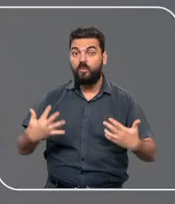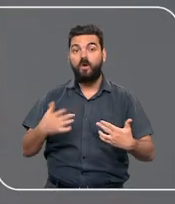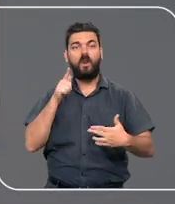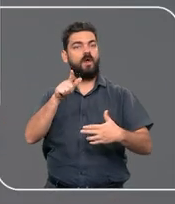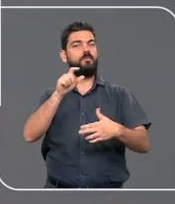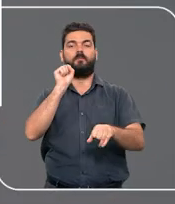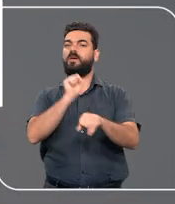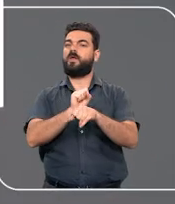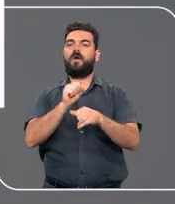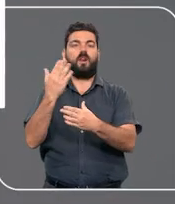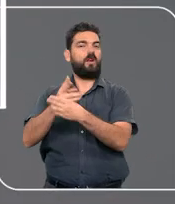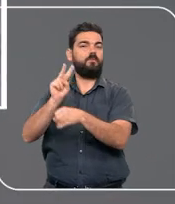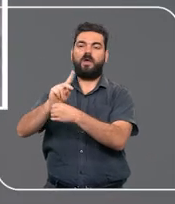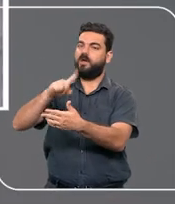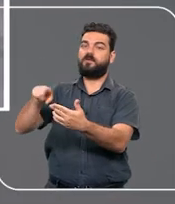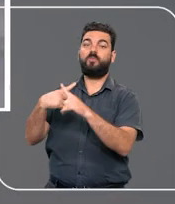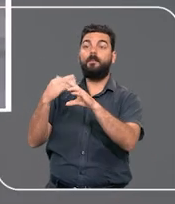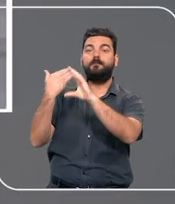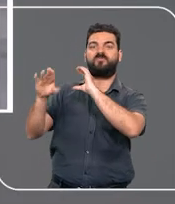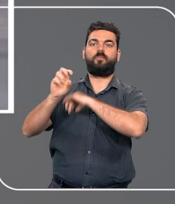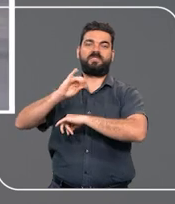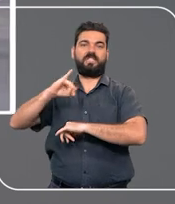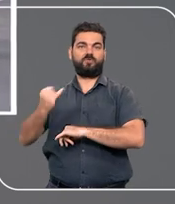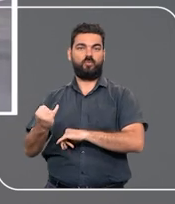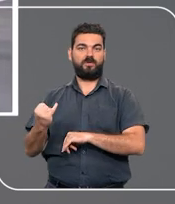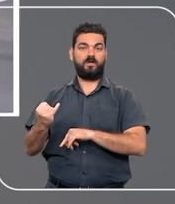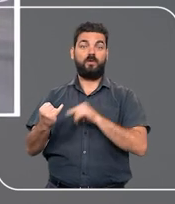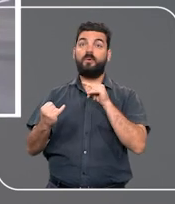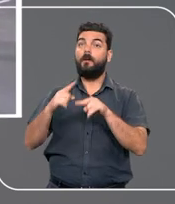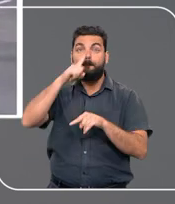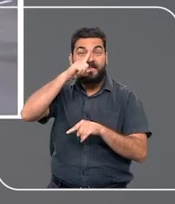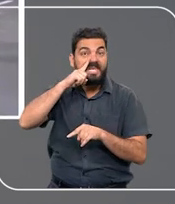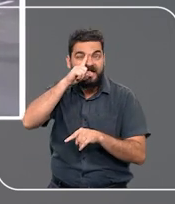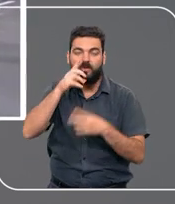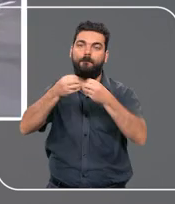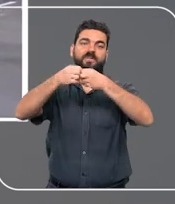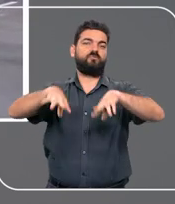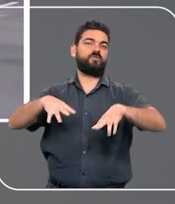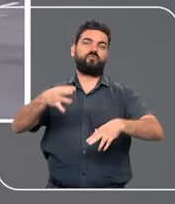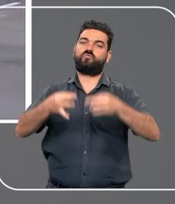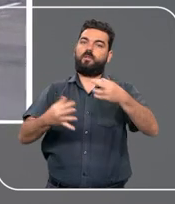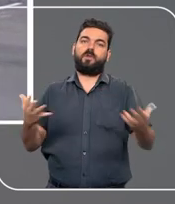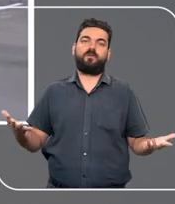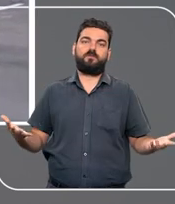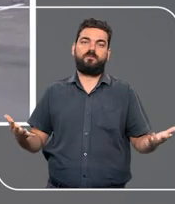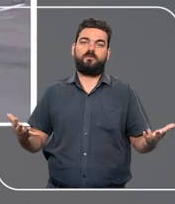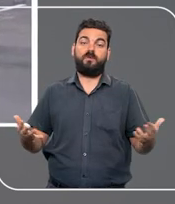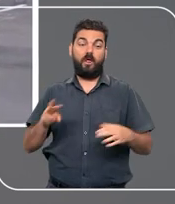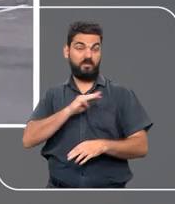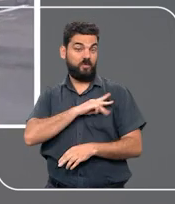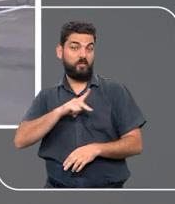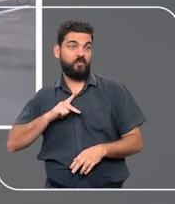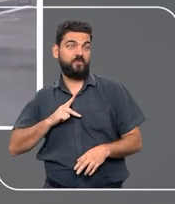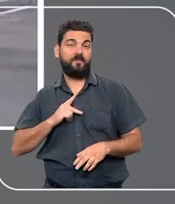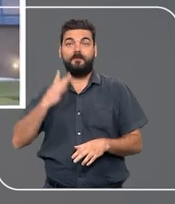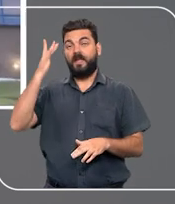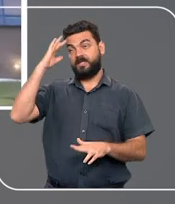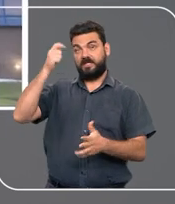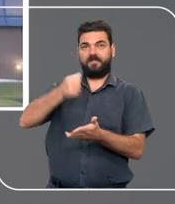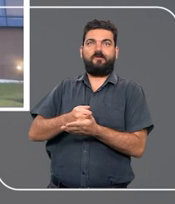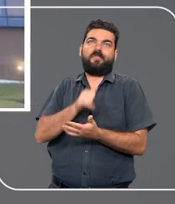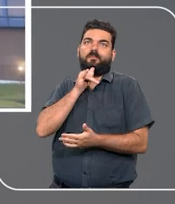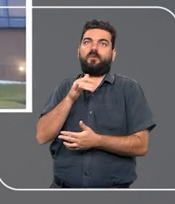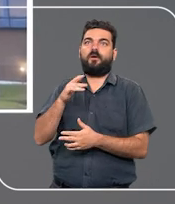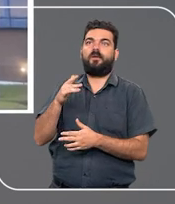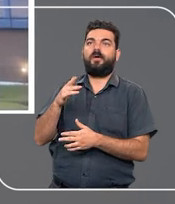alegou em pedido de suspensão de liminar dirigido ao STJ que há grave risco de lesão à ordem pública para o MP a